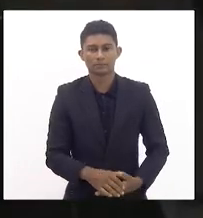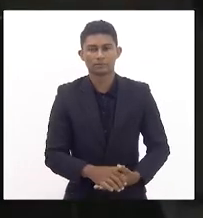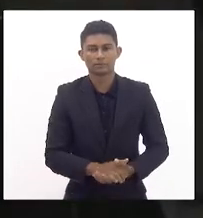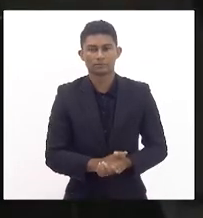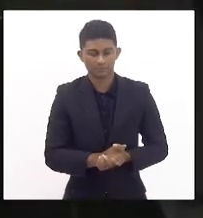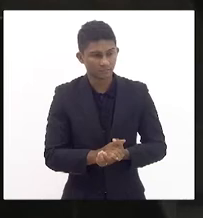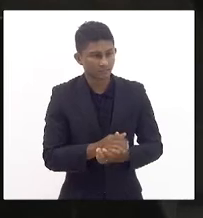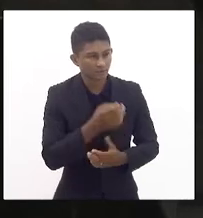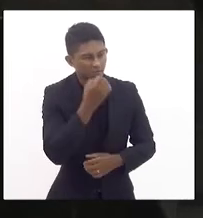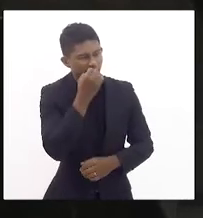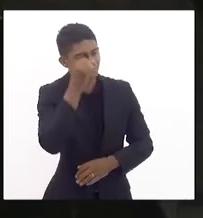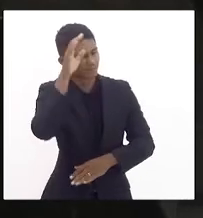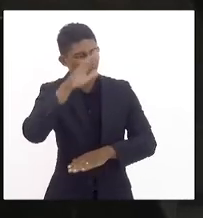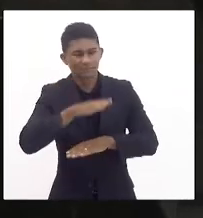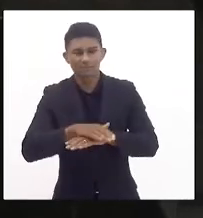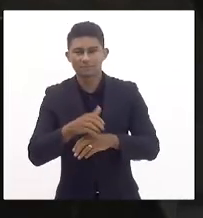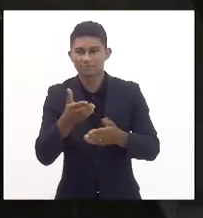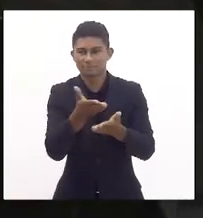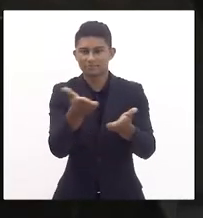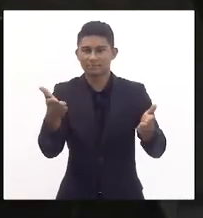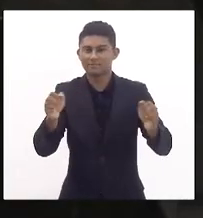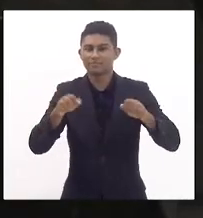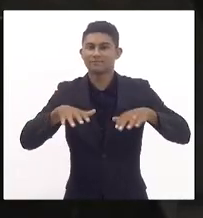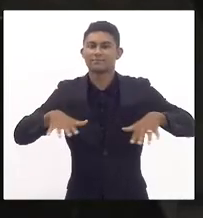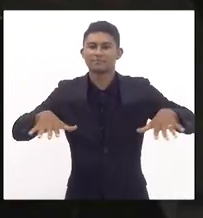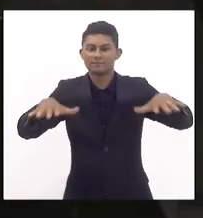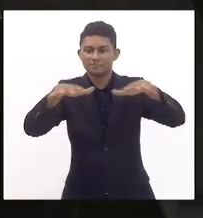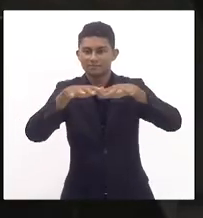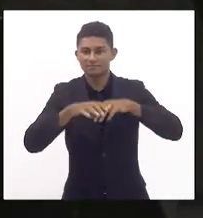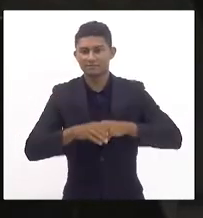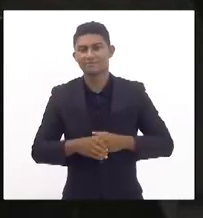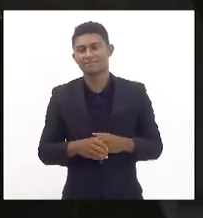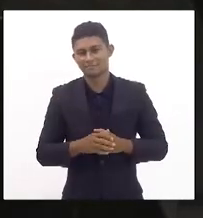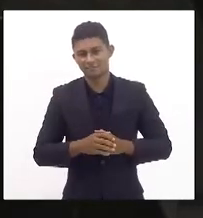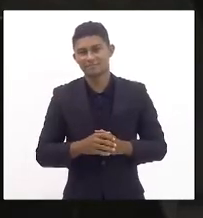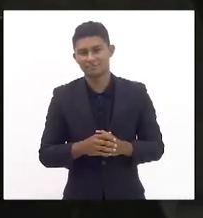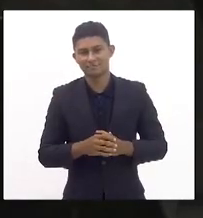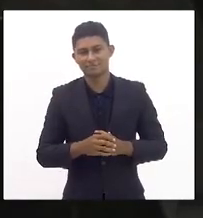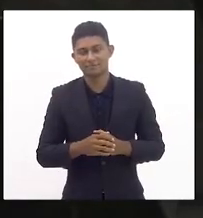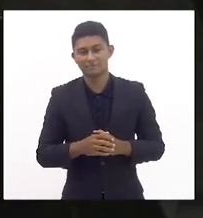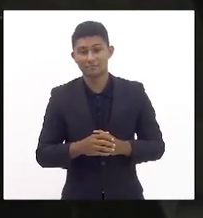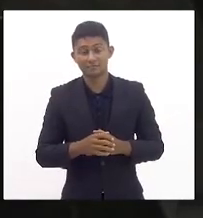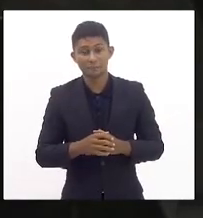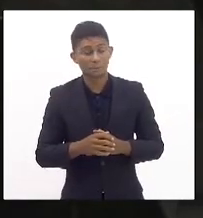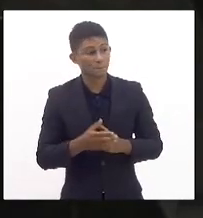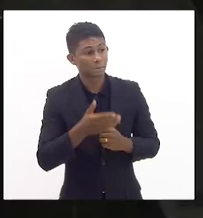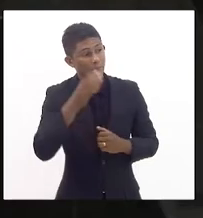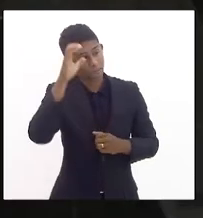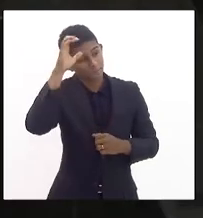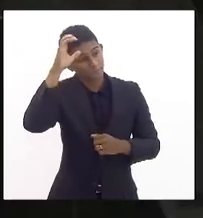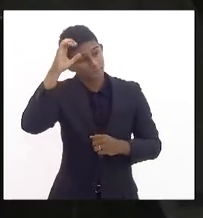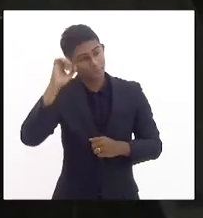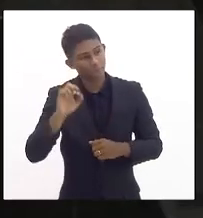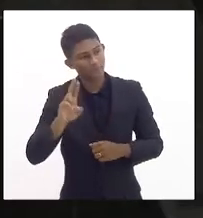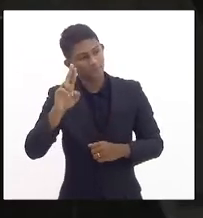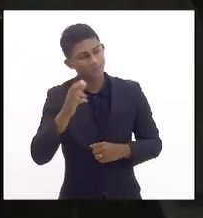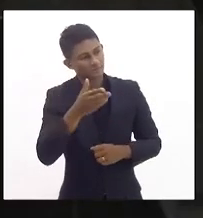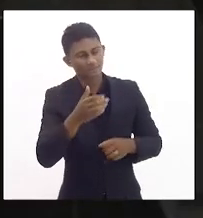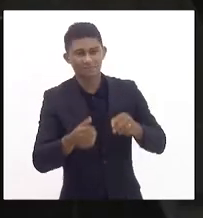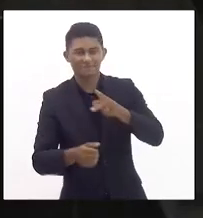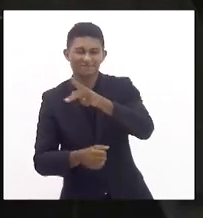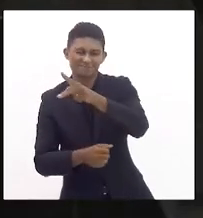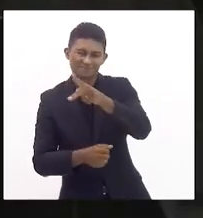Uma boa tarde a todos e a todas. Uma boa tarde, deputada Tia Ju, que ora preside